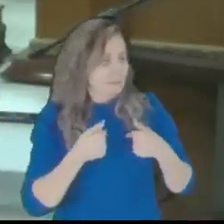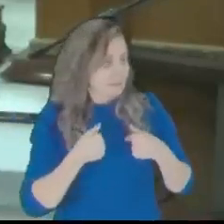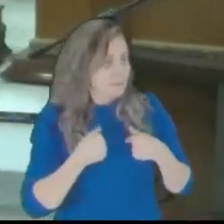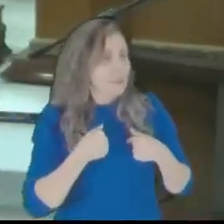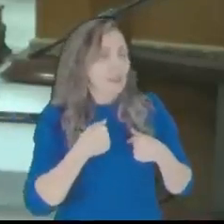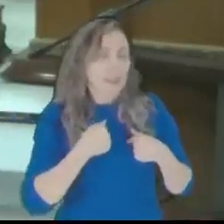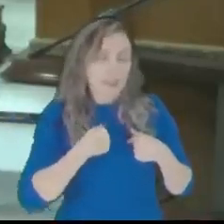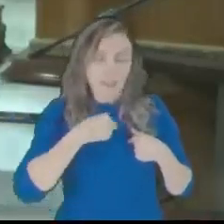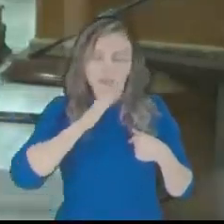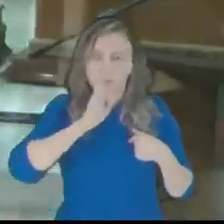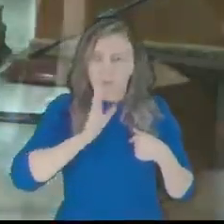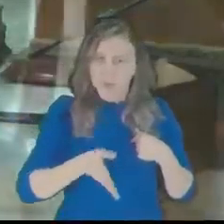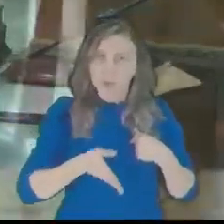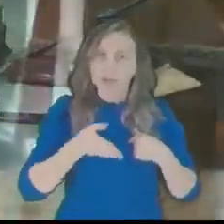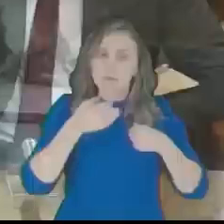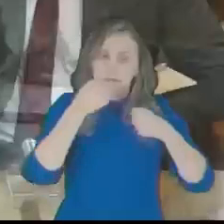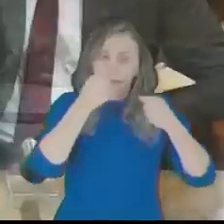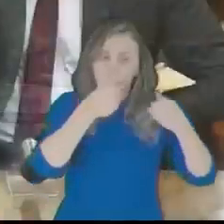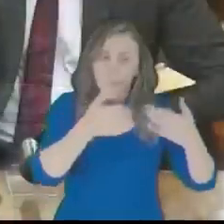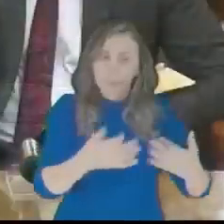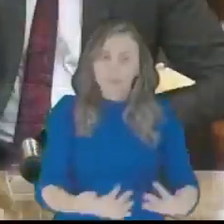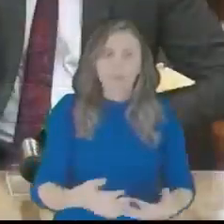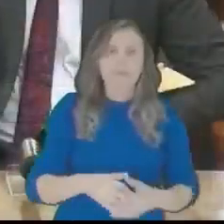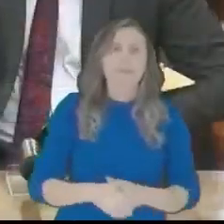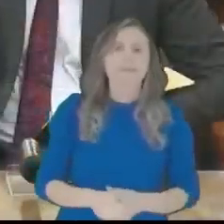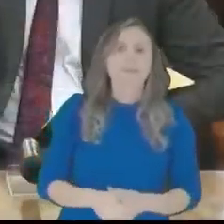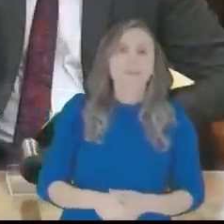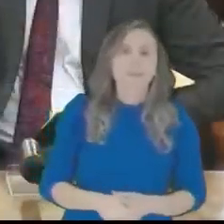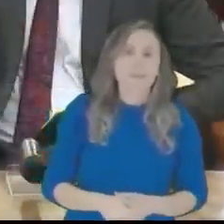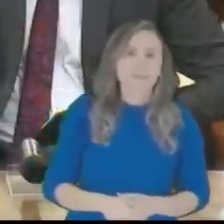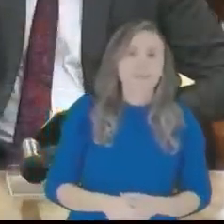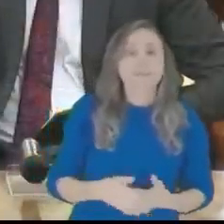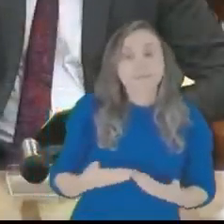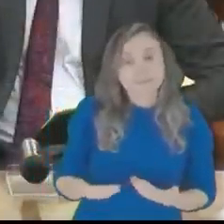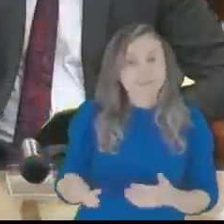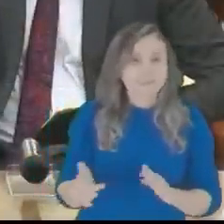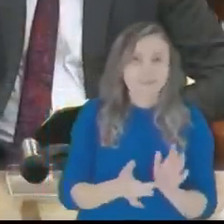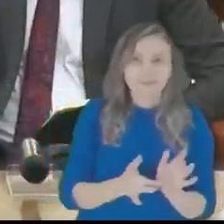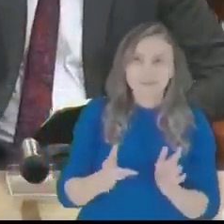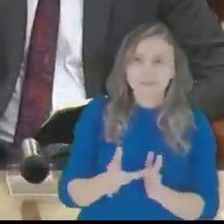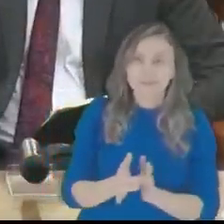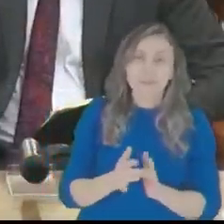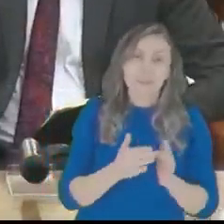ouvistes. Jesus disse para eles que eles não se ausentassem